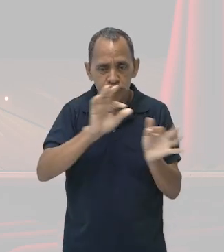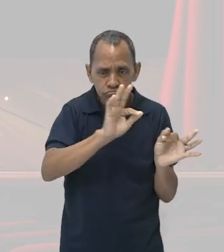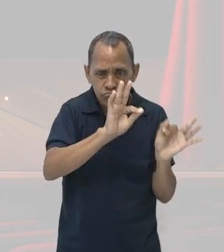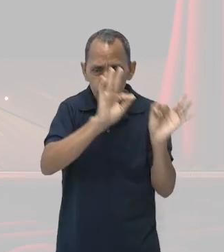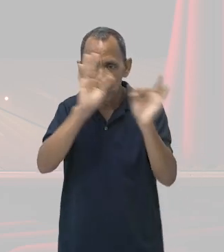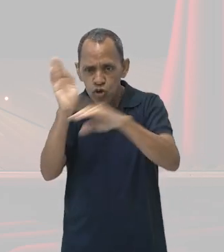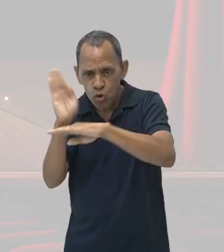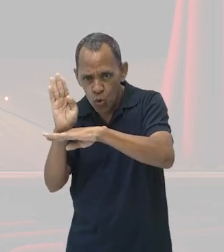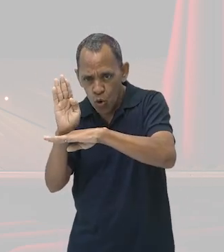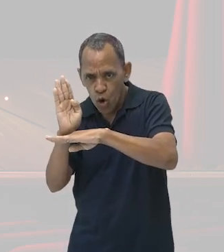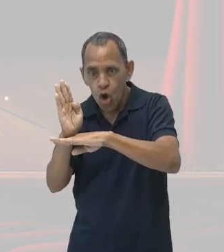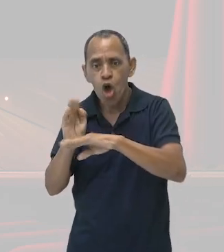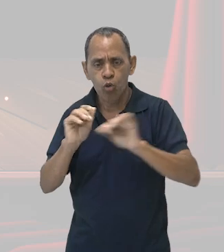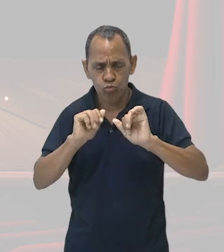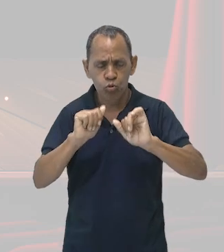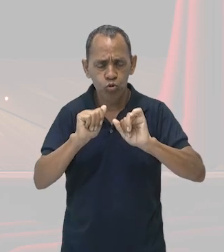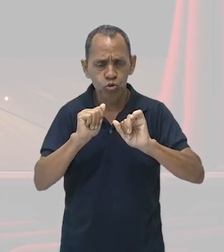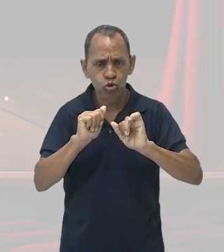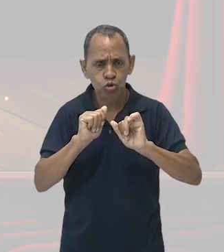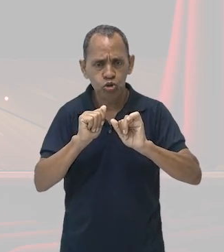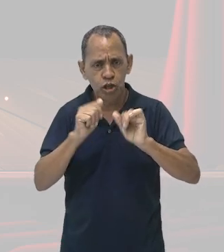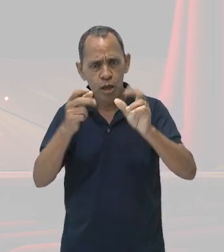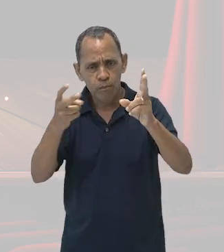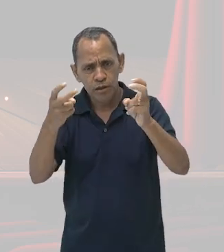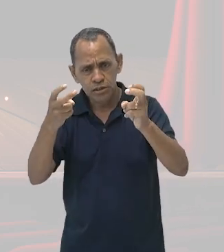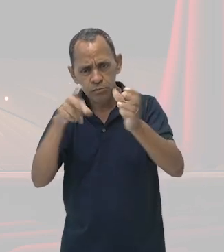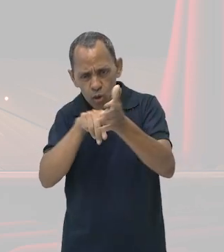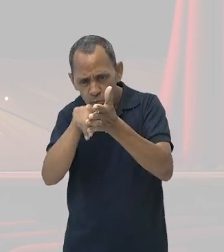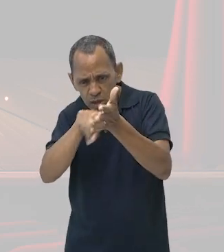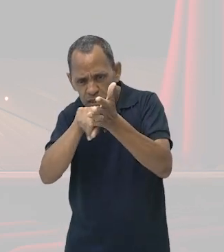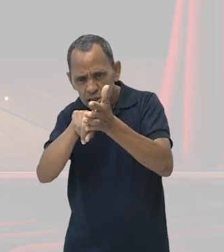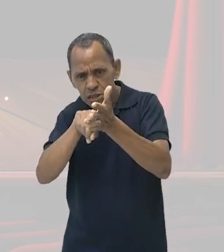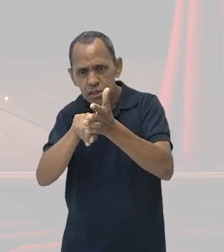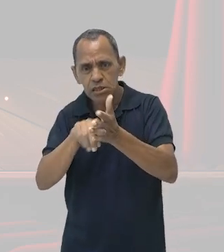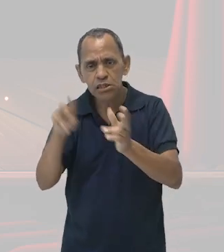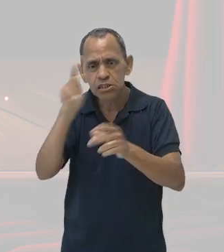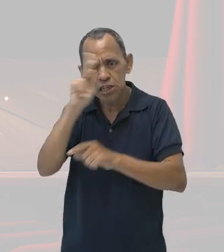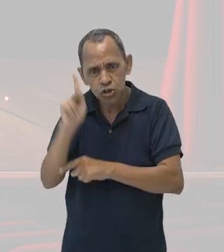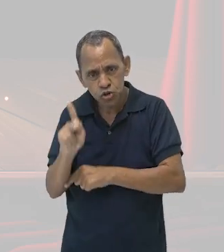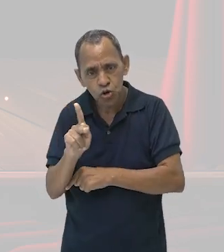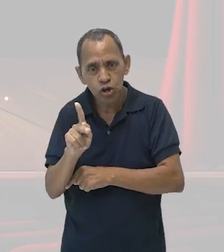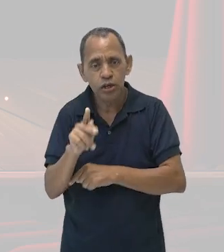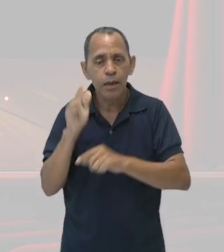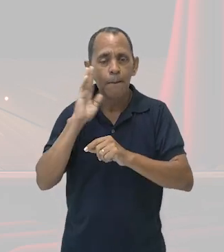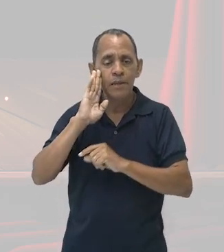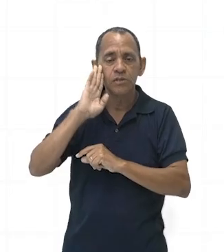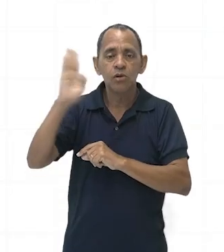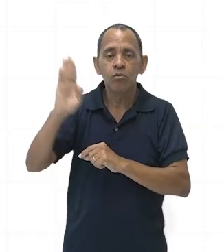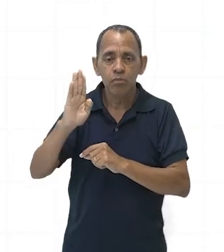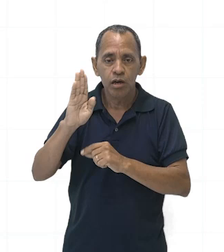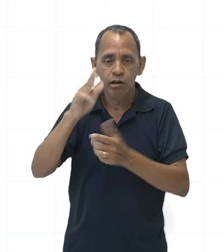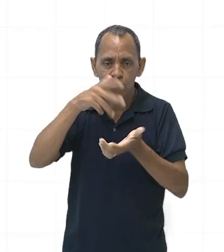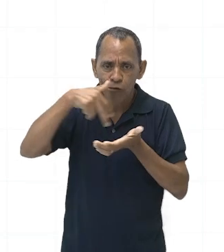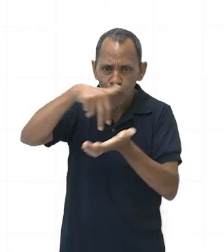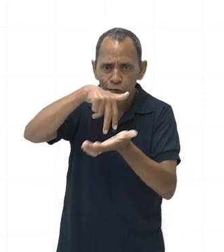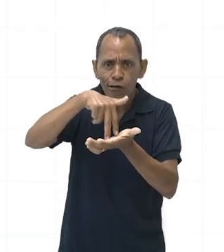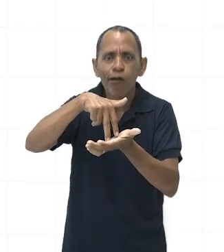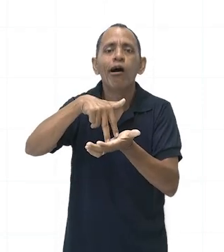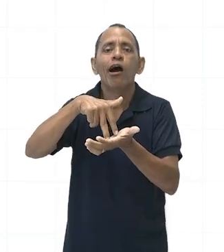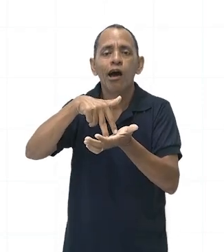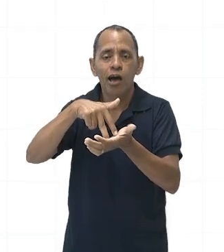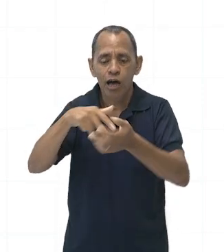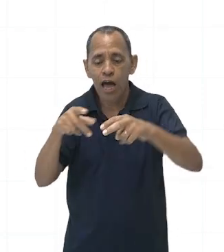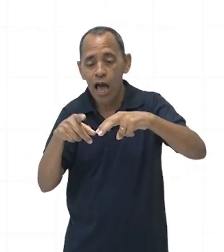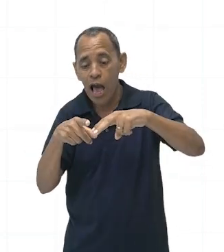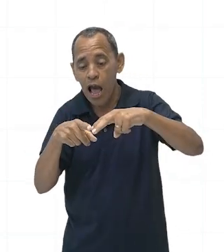treinam bastante, né? Elas se sacrificam bastante, principalmente a região dos pés. Prosseguindo.